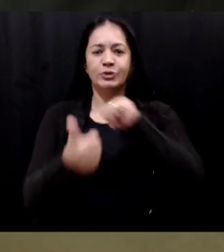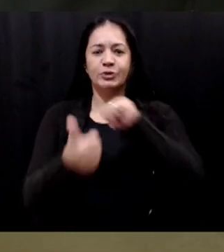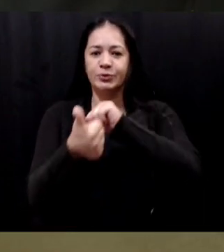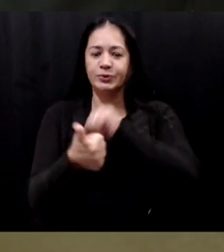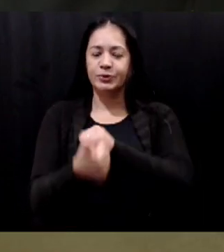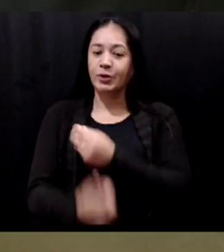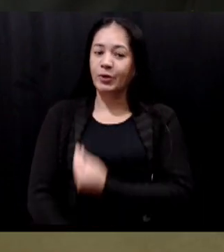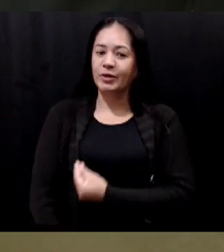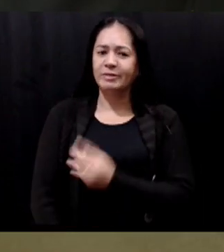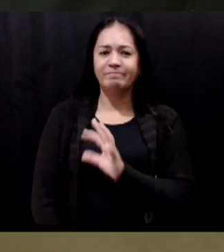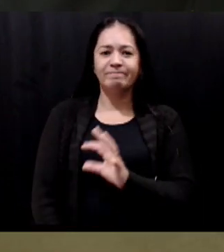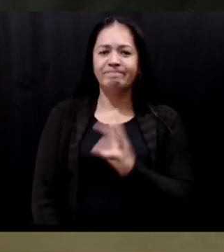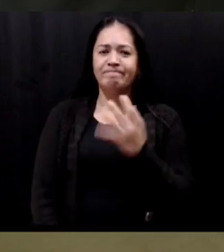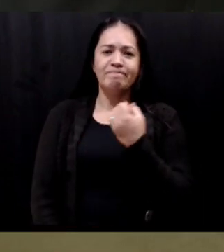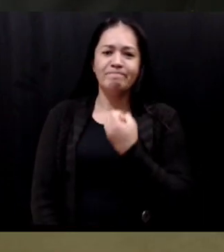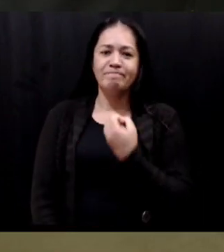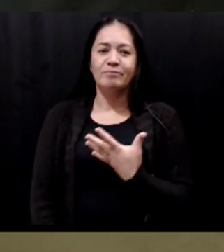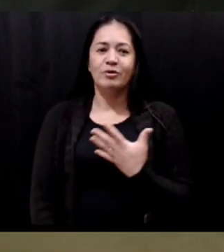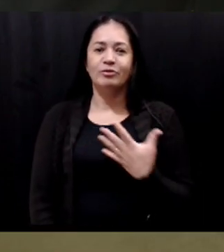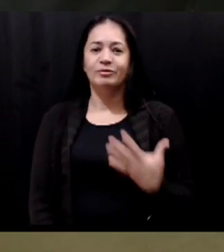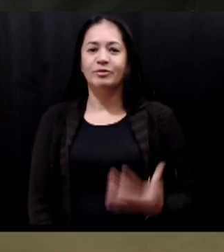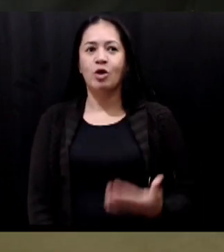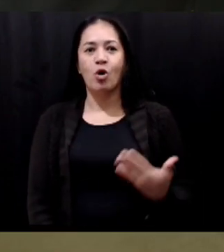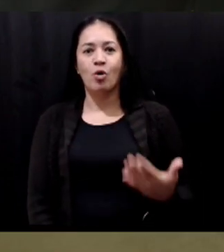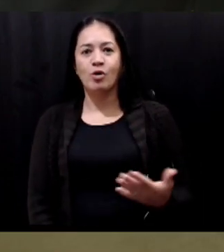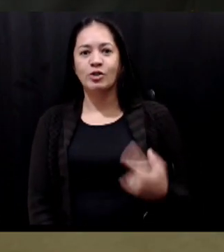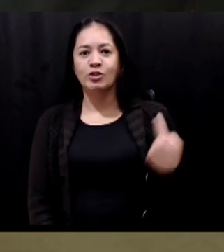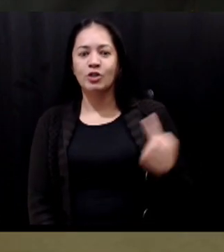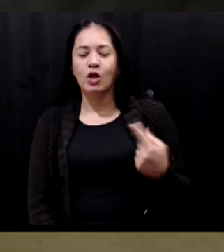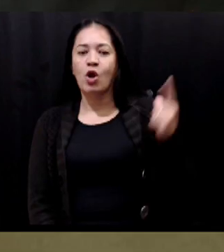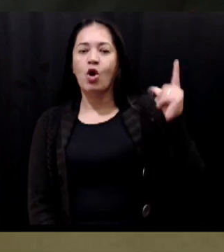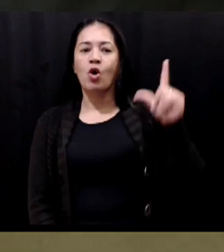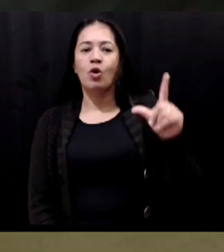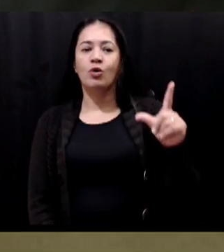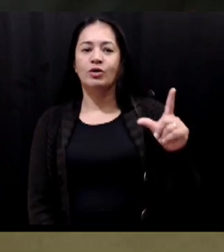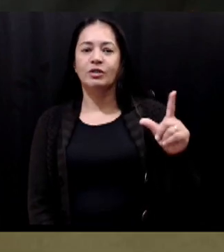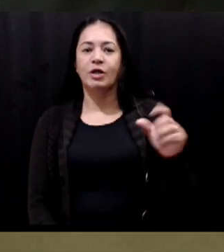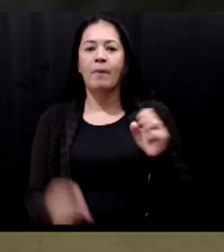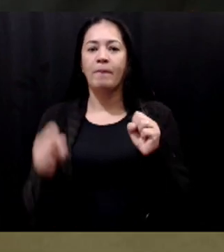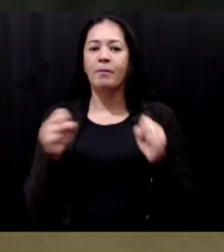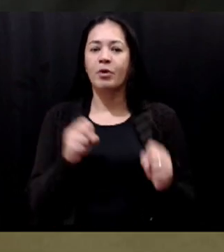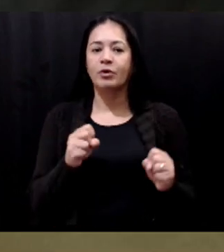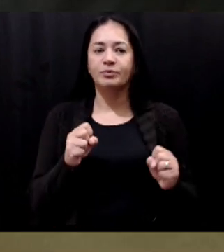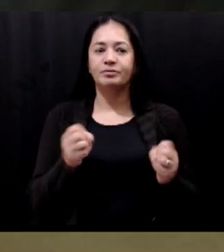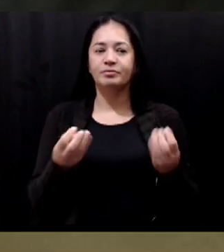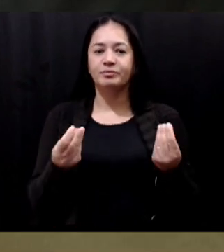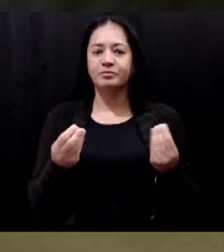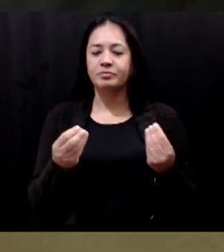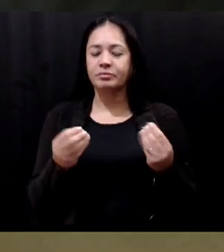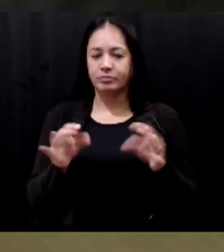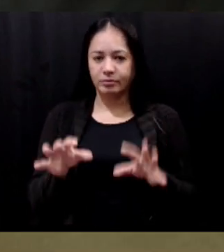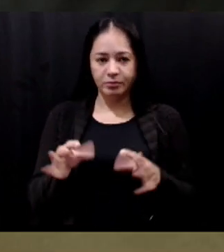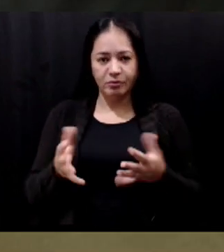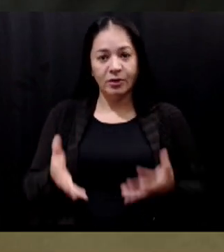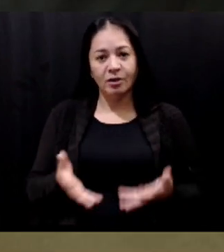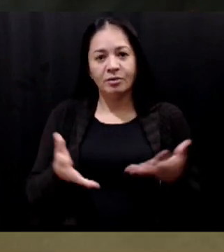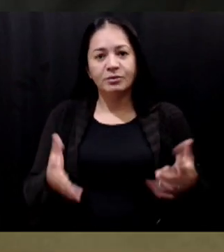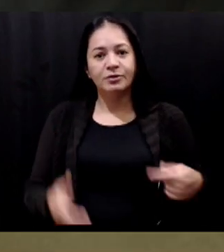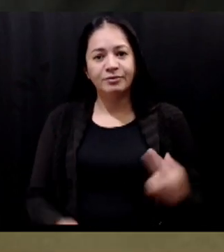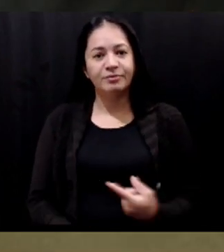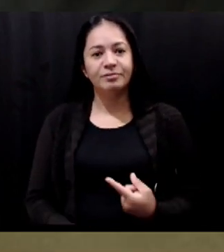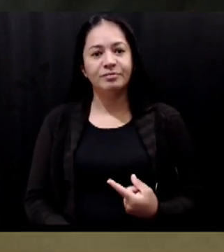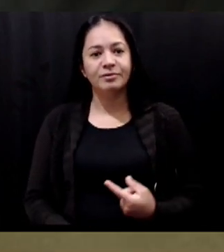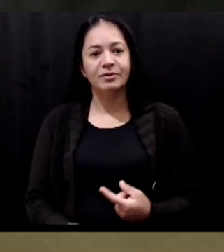tão bom. E é tão bom ouvir que a gente consegue, que a gente pode, né? E isso acho que nos motiva a